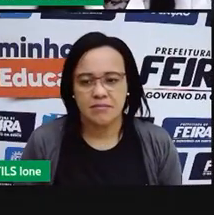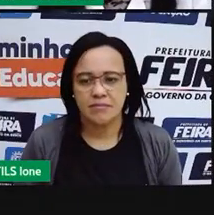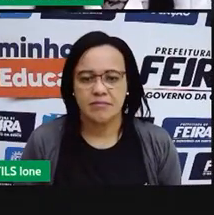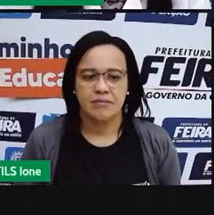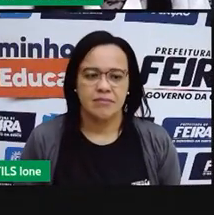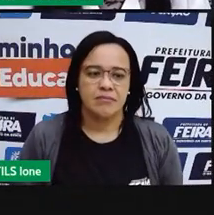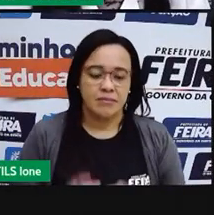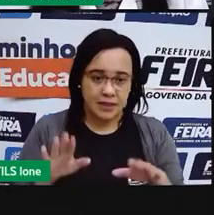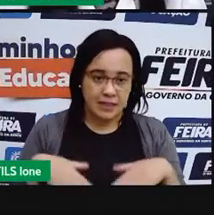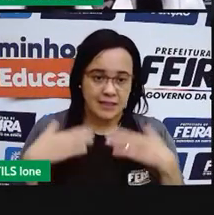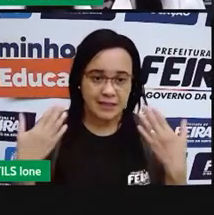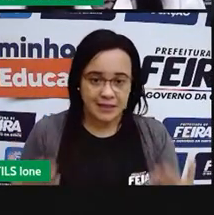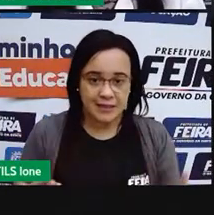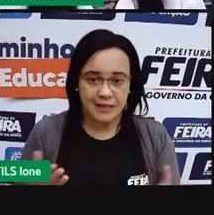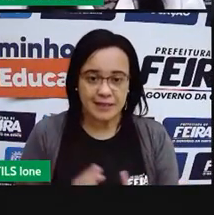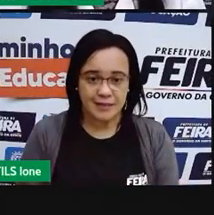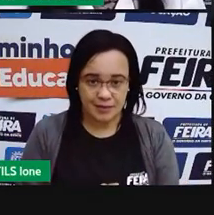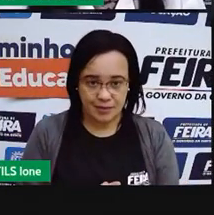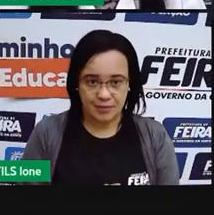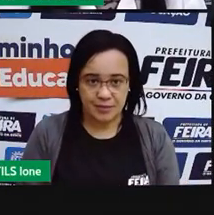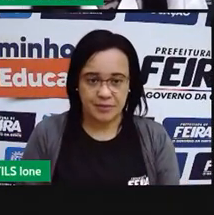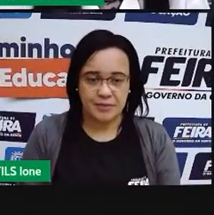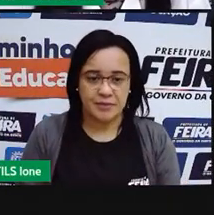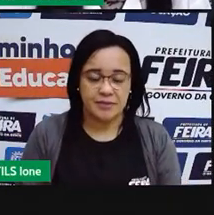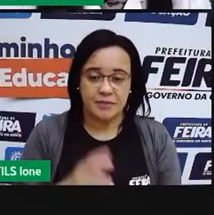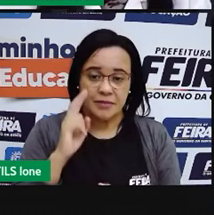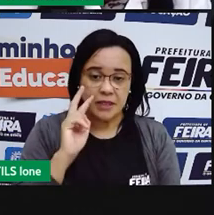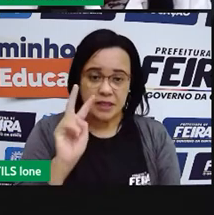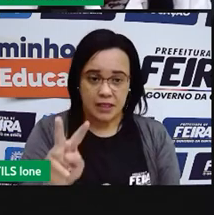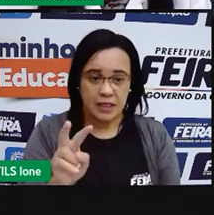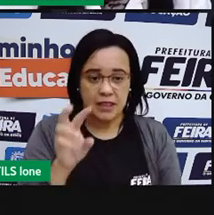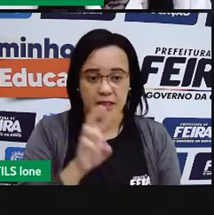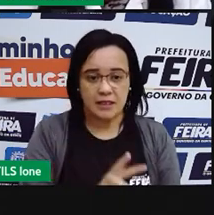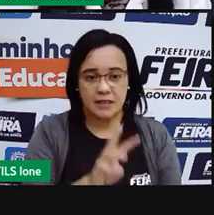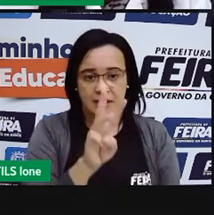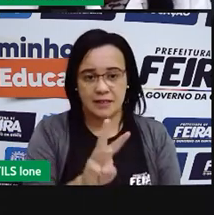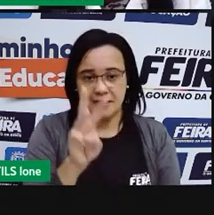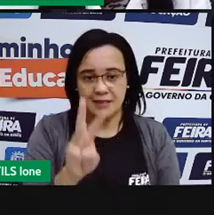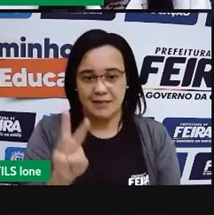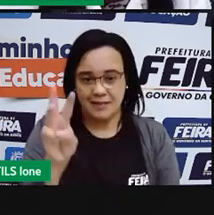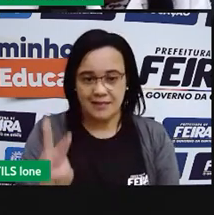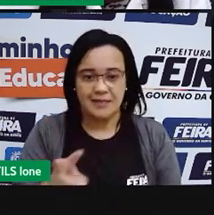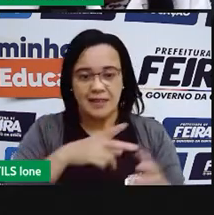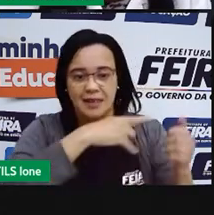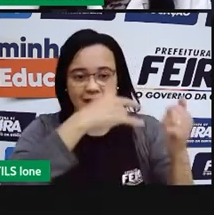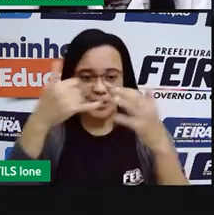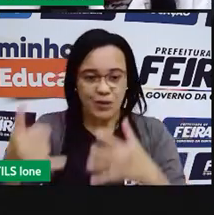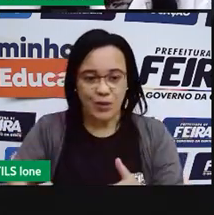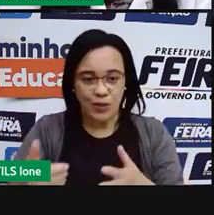Então, criança, esse é o site Conta Pra Mim,